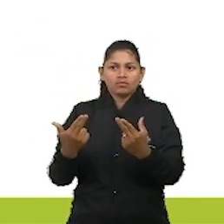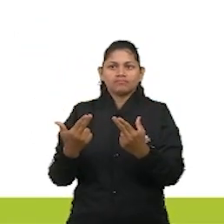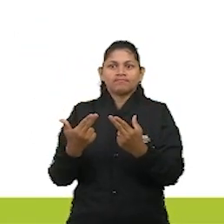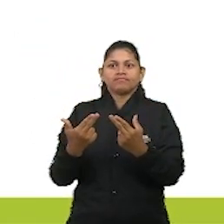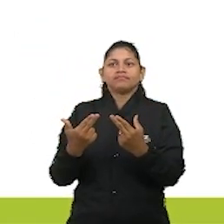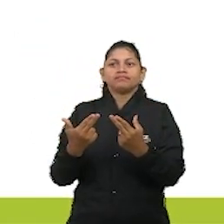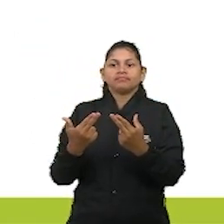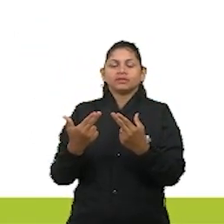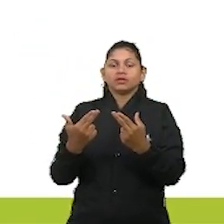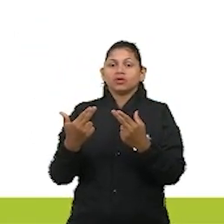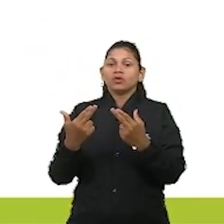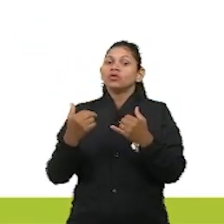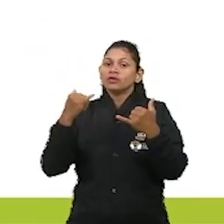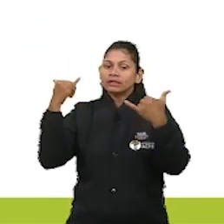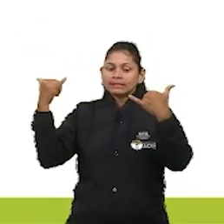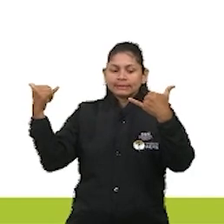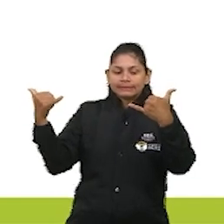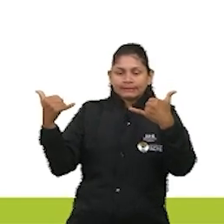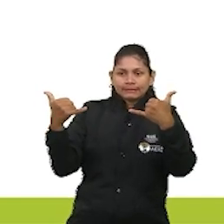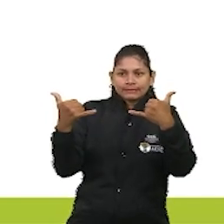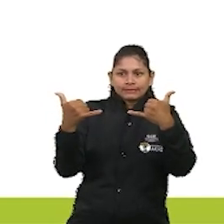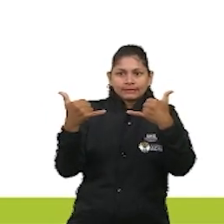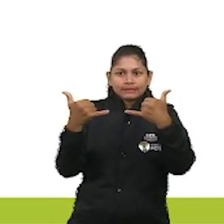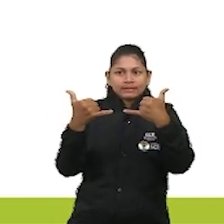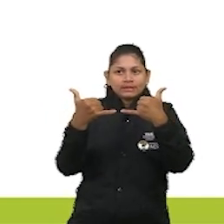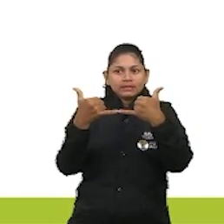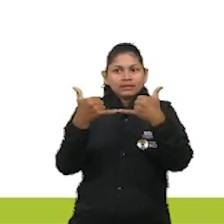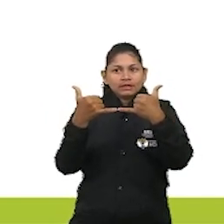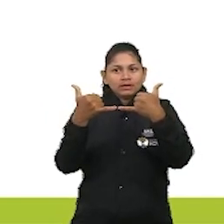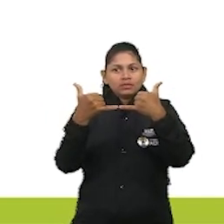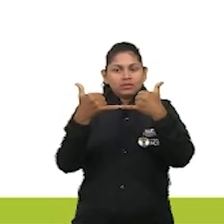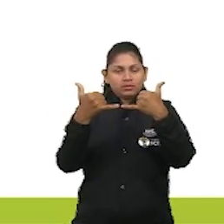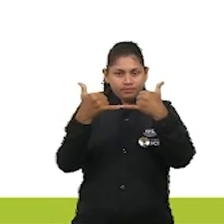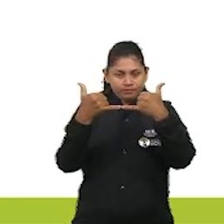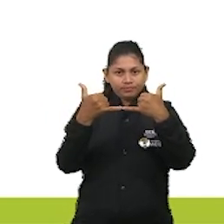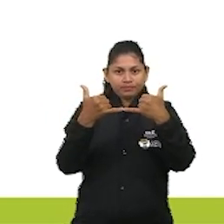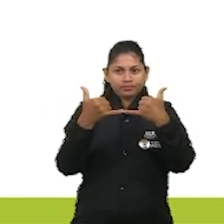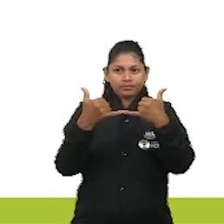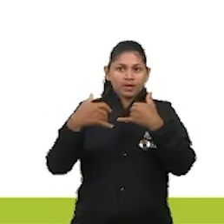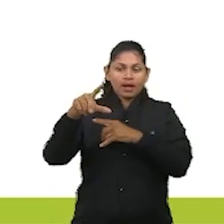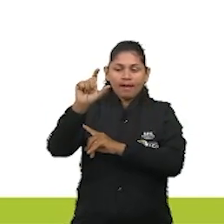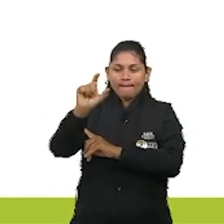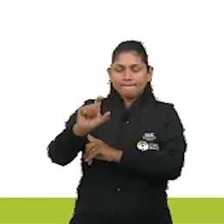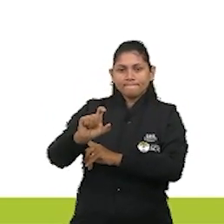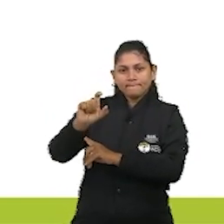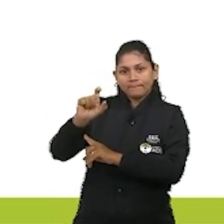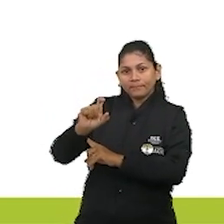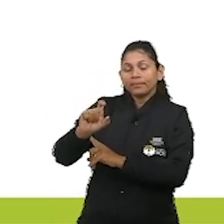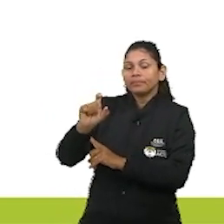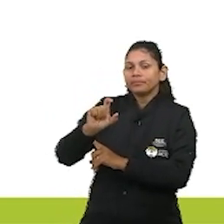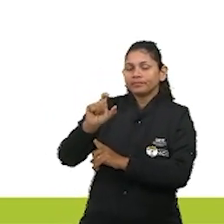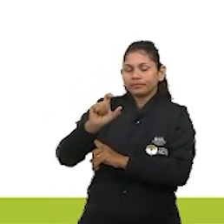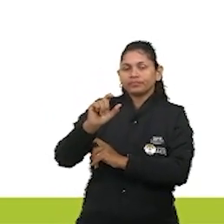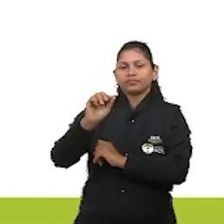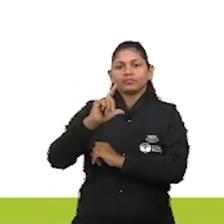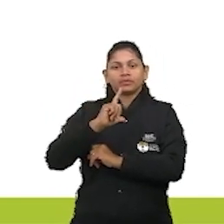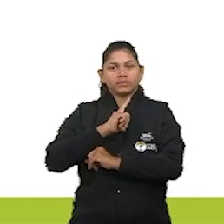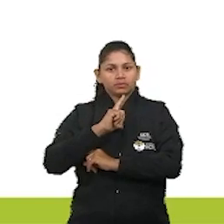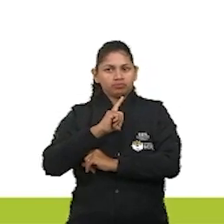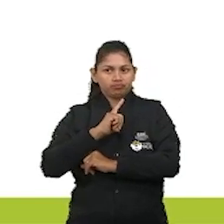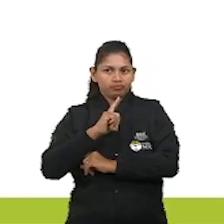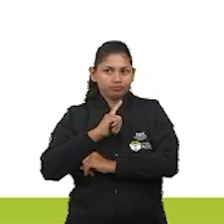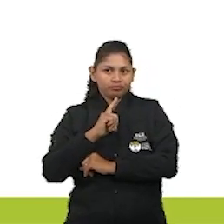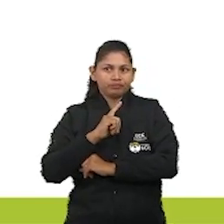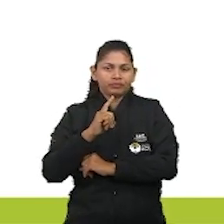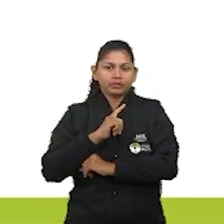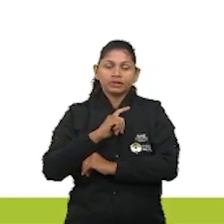circuito esquematizado, que é essa imagem aí. A bateria apresenta resistência interna desprezível, né? Então, ele não vai